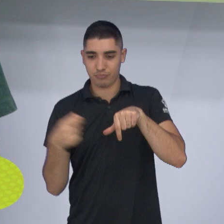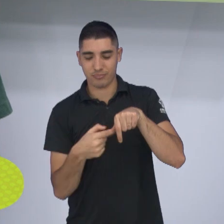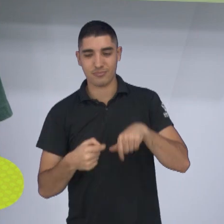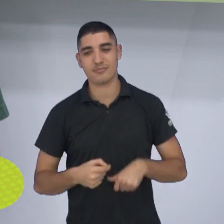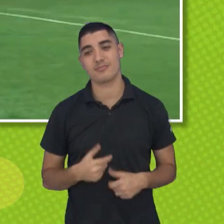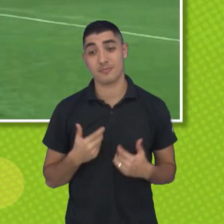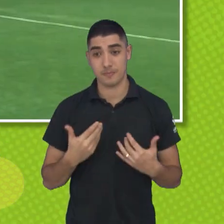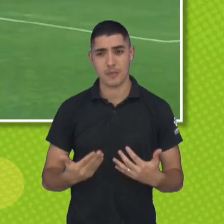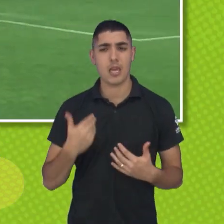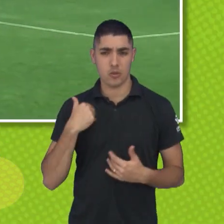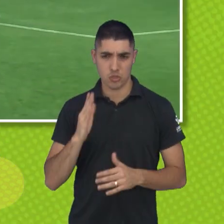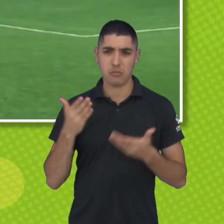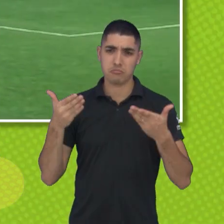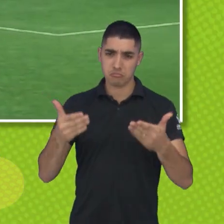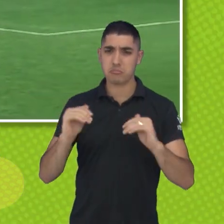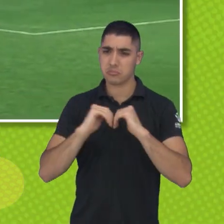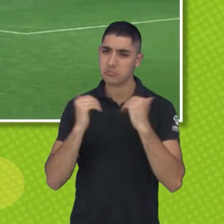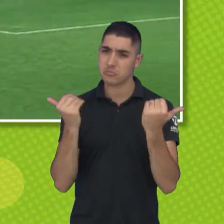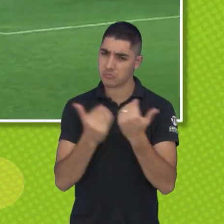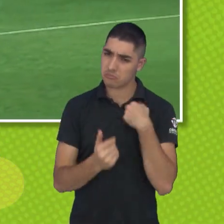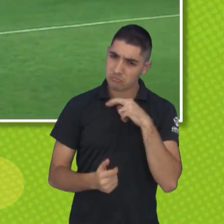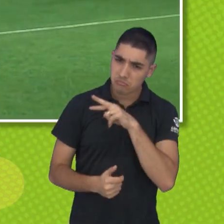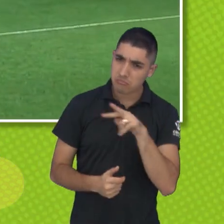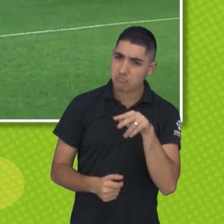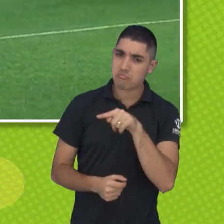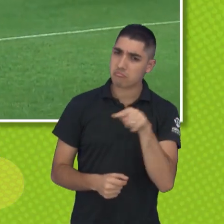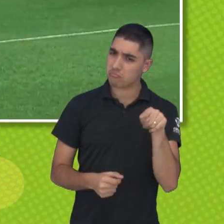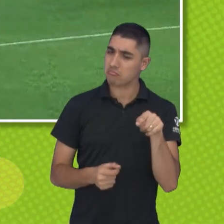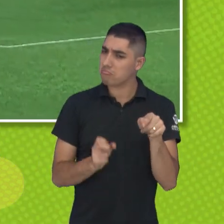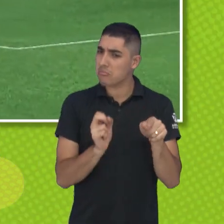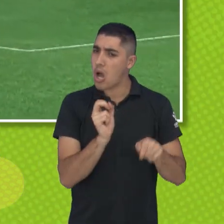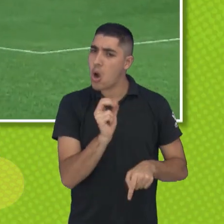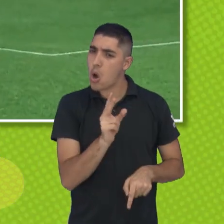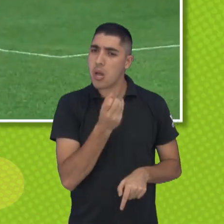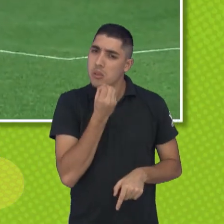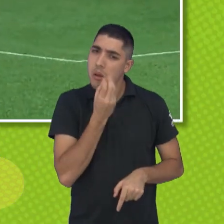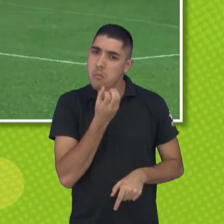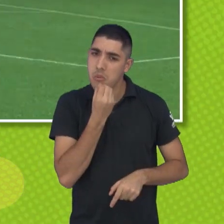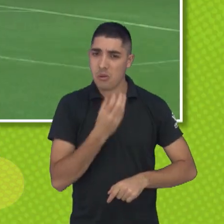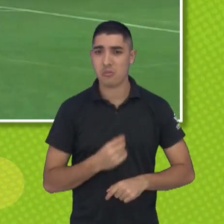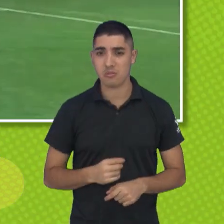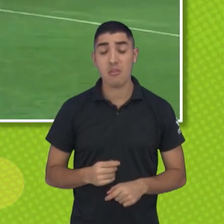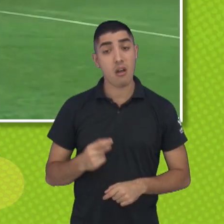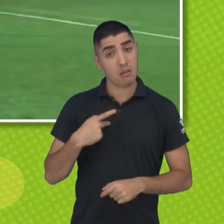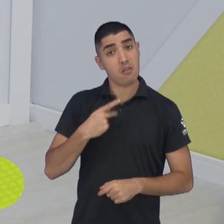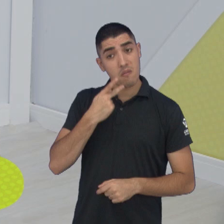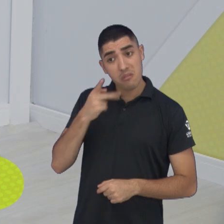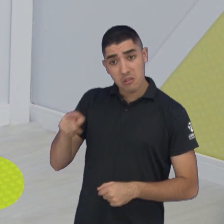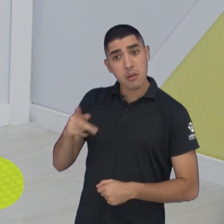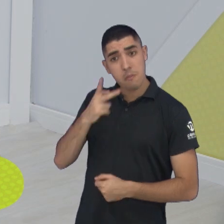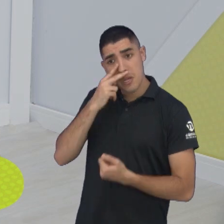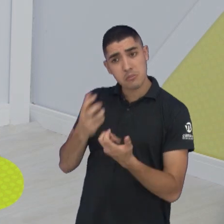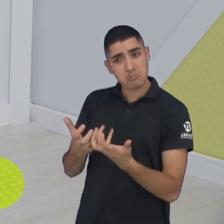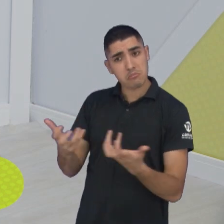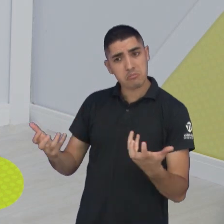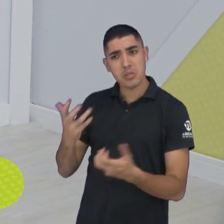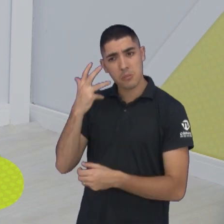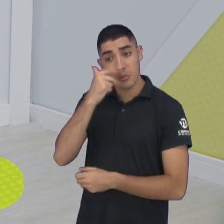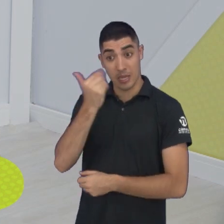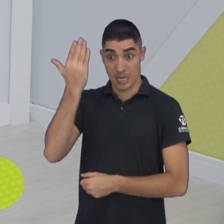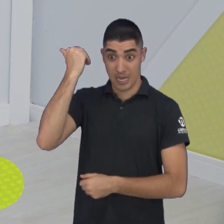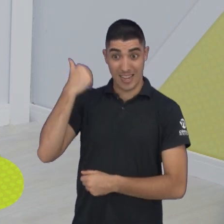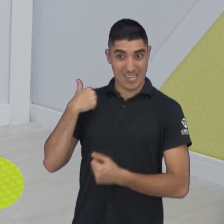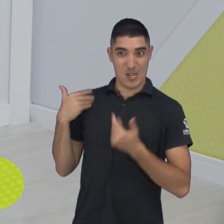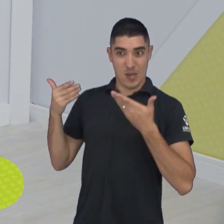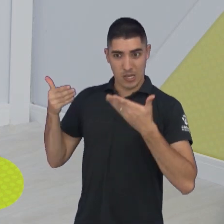já fui em estádio muito pior do que dá para ver aí, pelo menos, a distância. Devo admitir que está bonitinho, a distância está bonitinha, mas quando eu estive